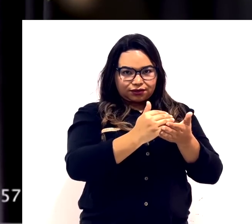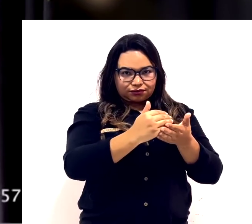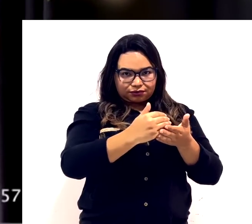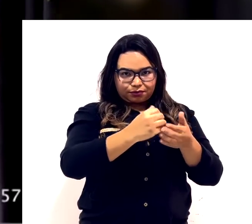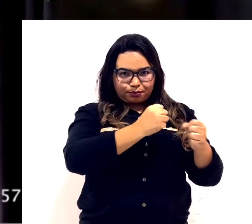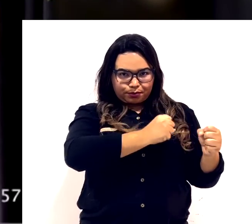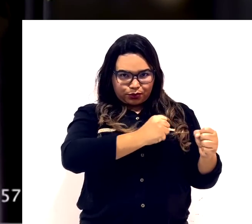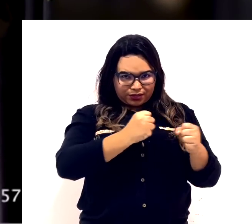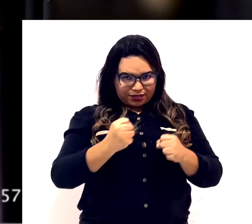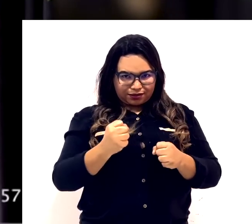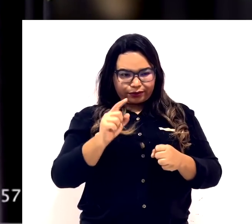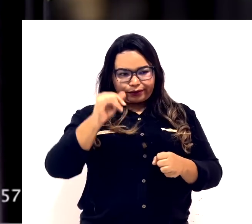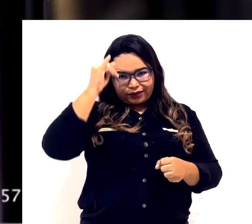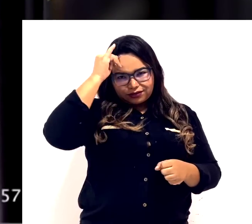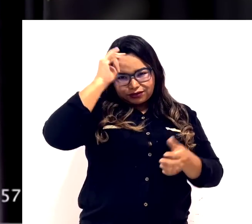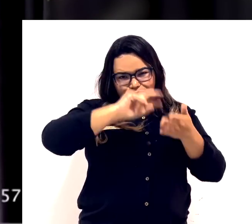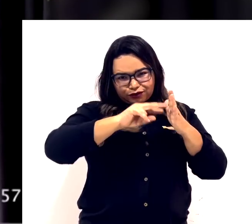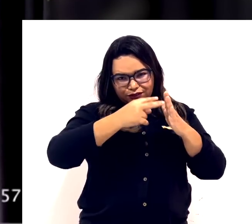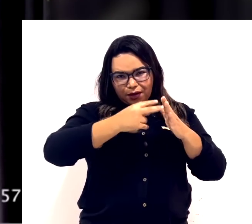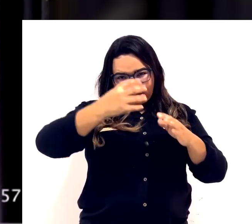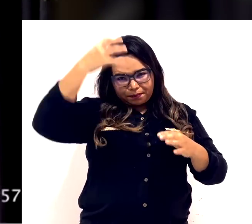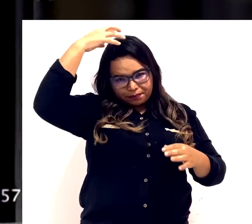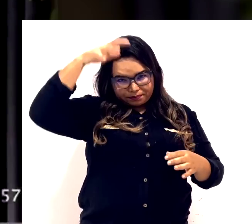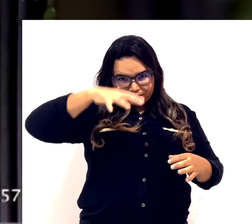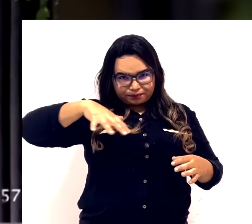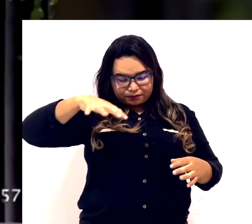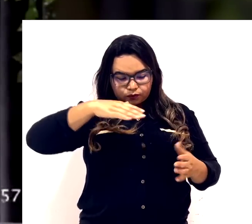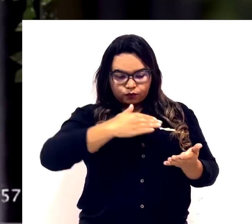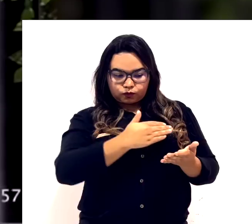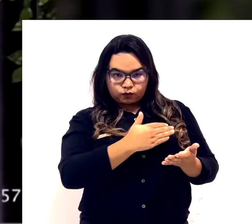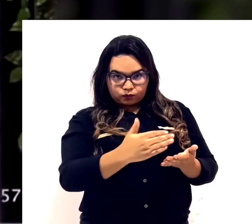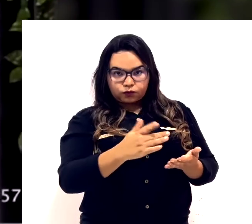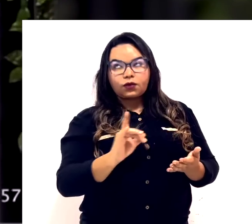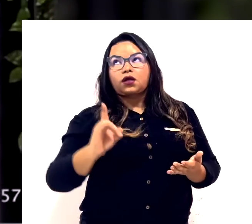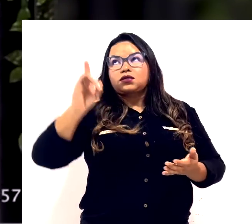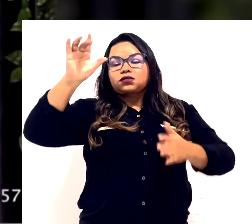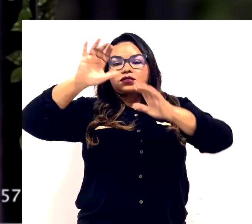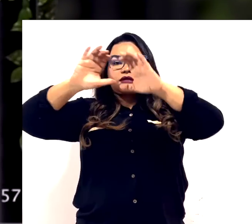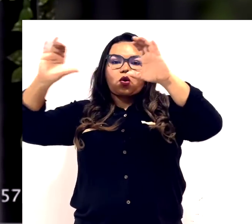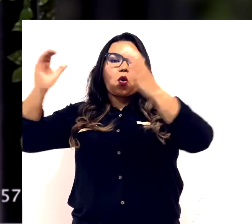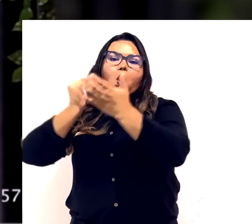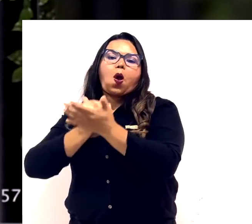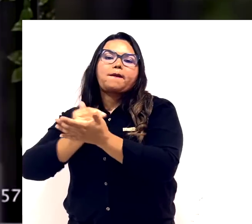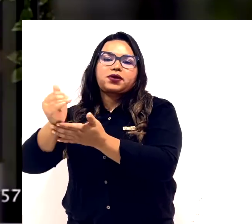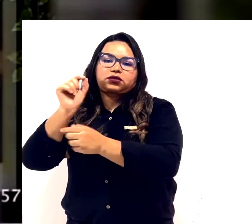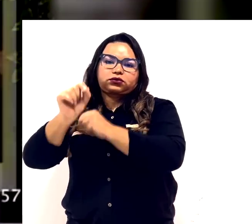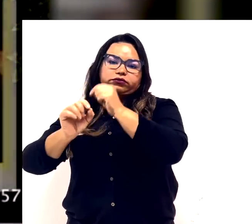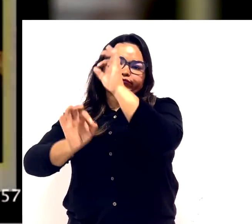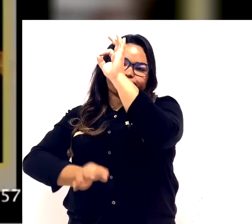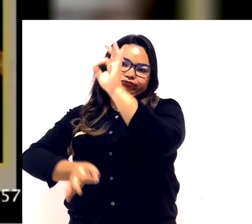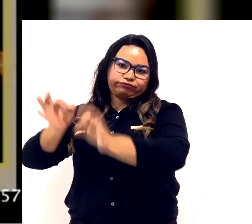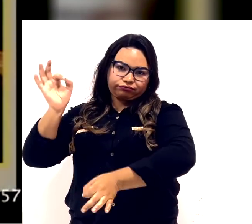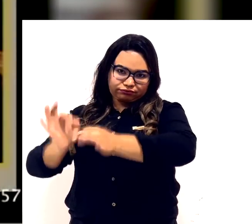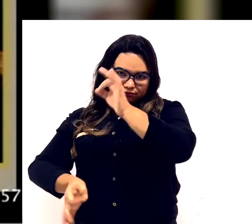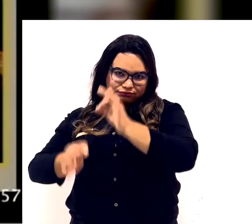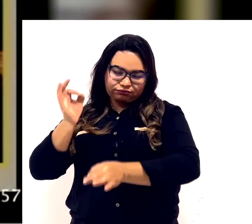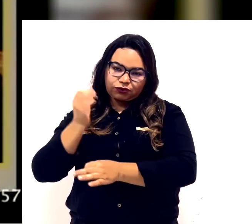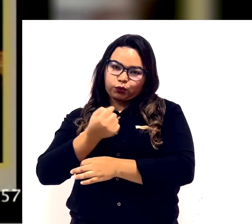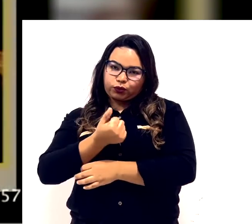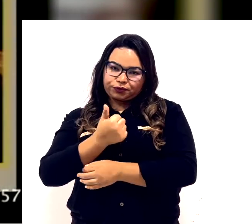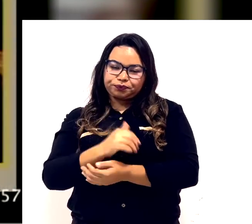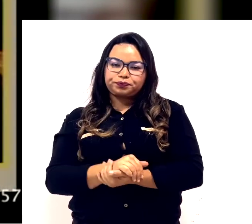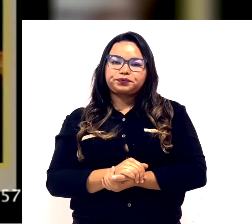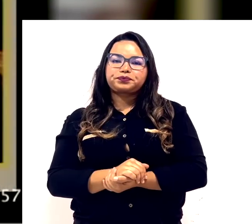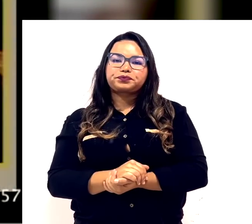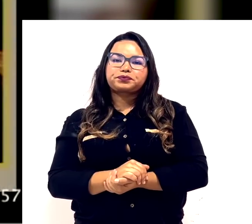Assim que o julgamento está pronto para sentar-se no reino celestial. E foi-lhe dado, isto é, ao Filho do